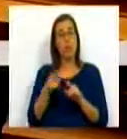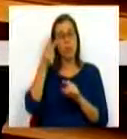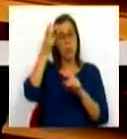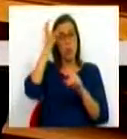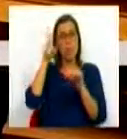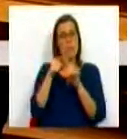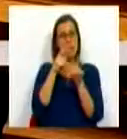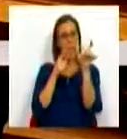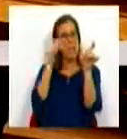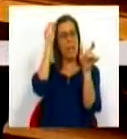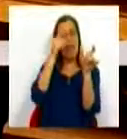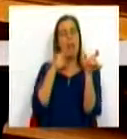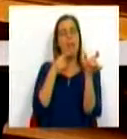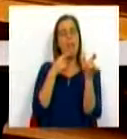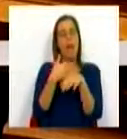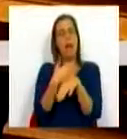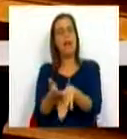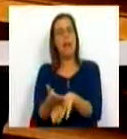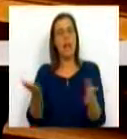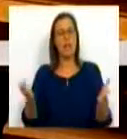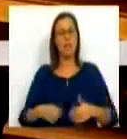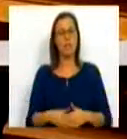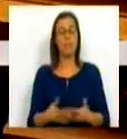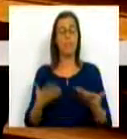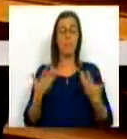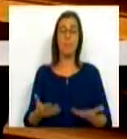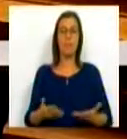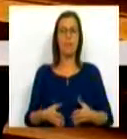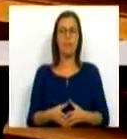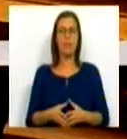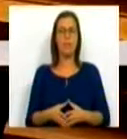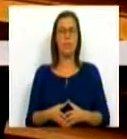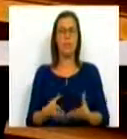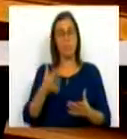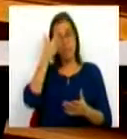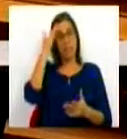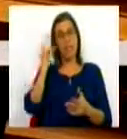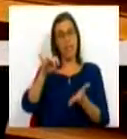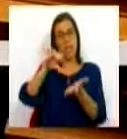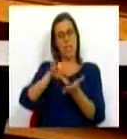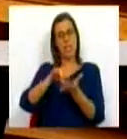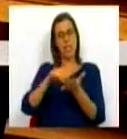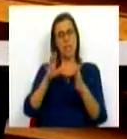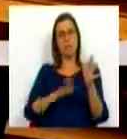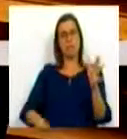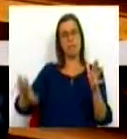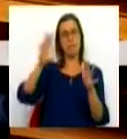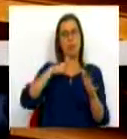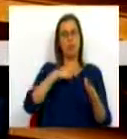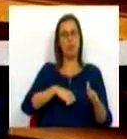conceito de interior, que significava atraso. E lança-se agora a ideia da centralidade ibérica